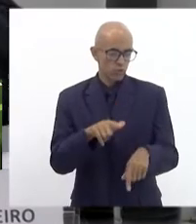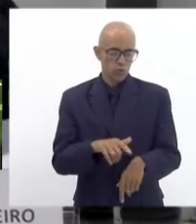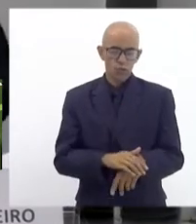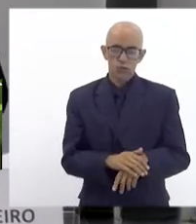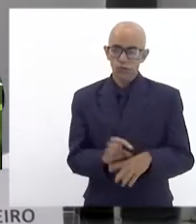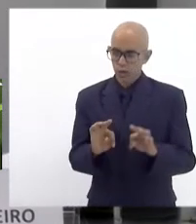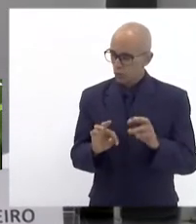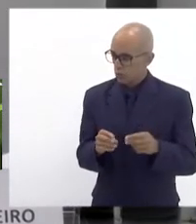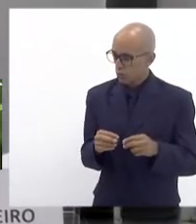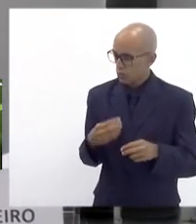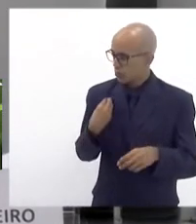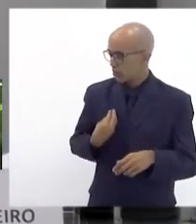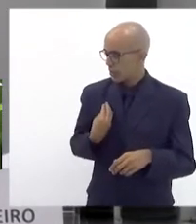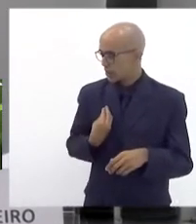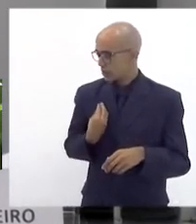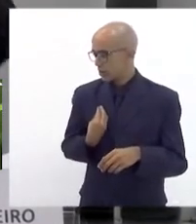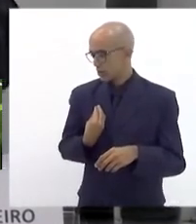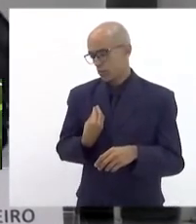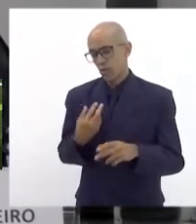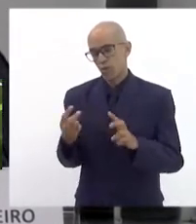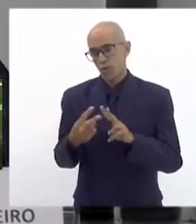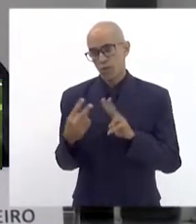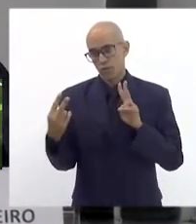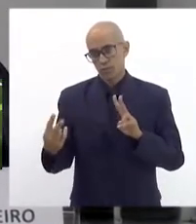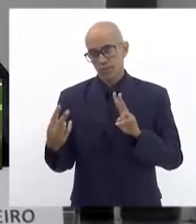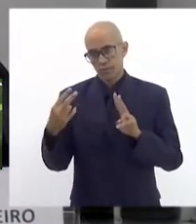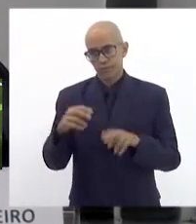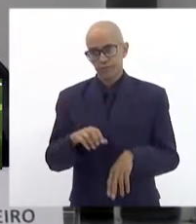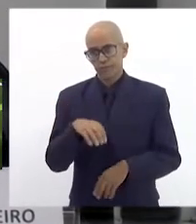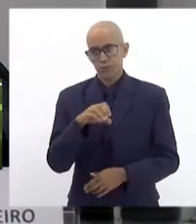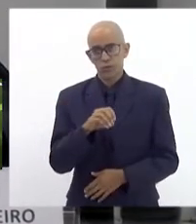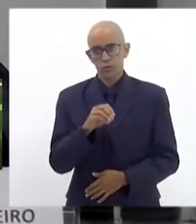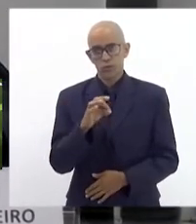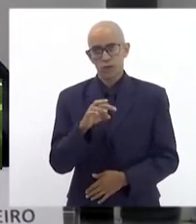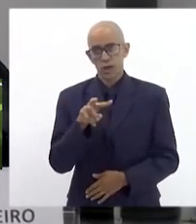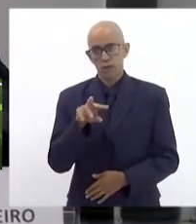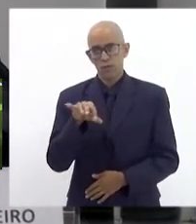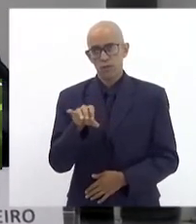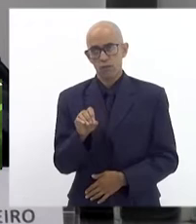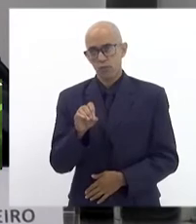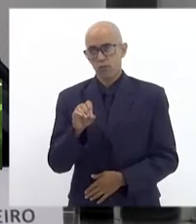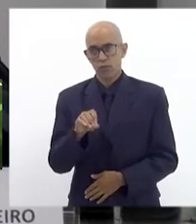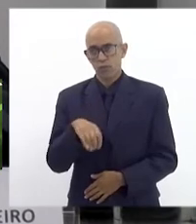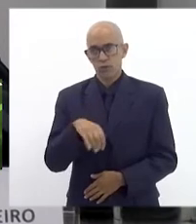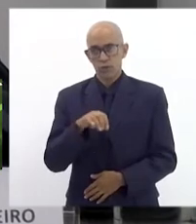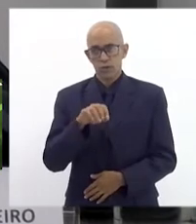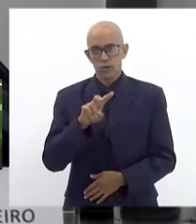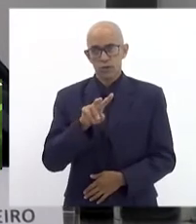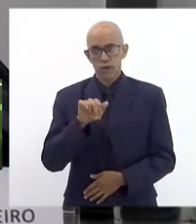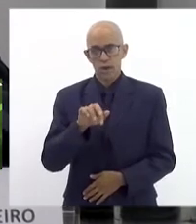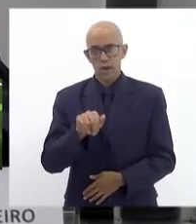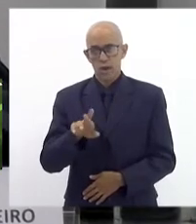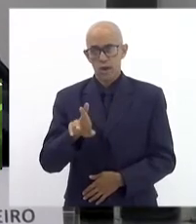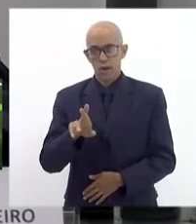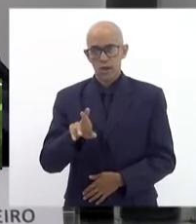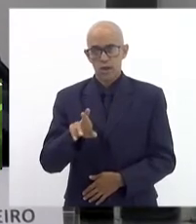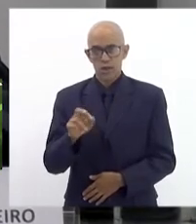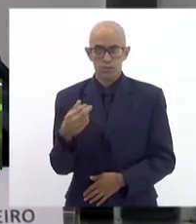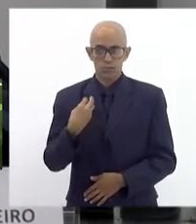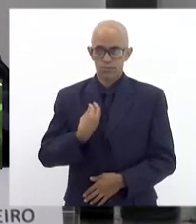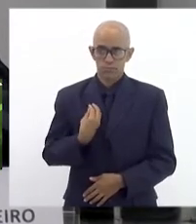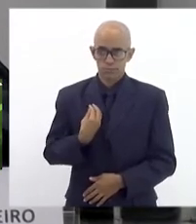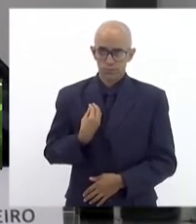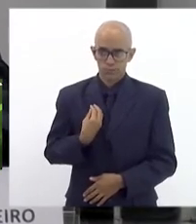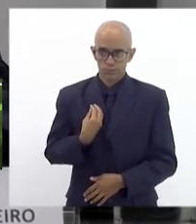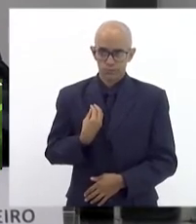todos e todas participando também remotamente, Otávio Velho, uma grande saudação, Otávio Velho, nosso querido pesquisador aí presente nas nossas reuniões com